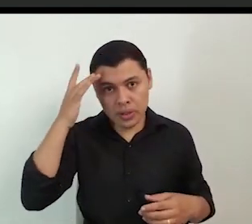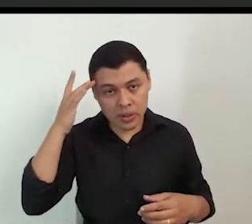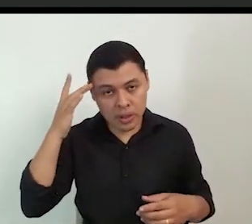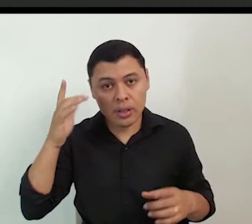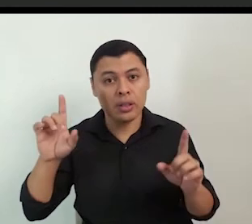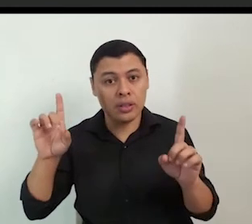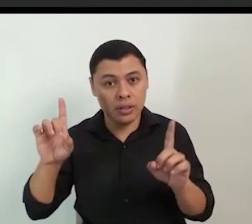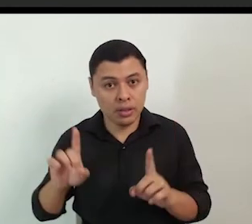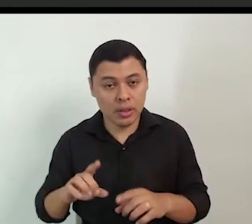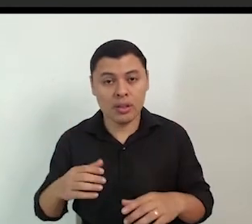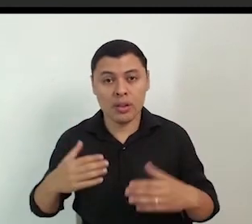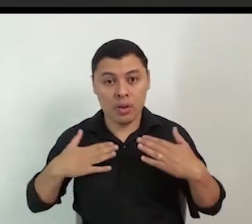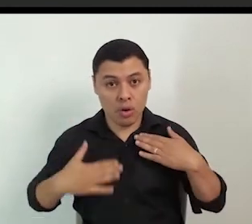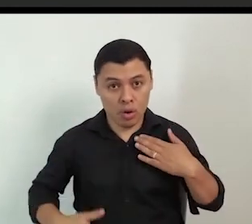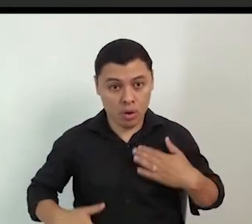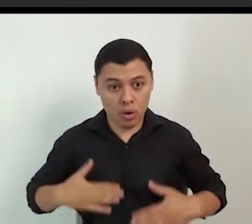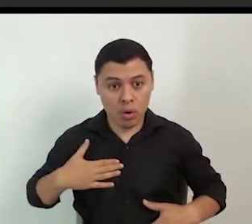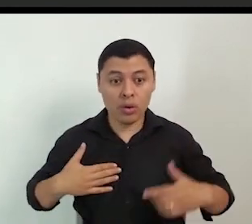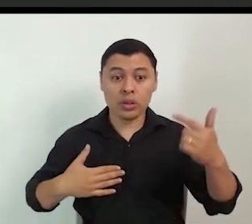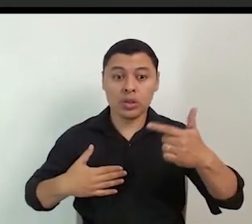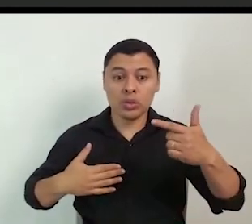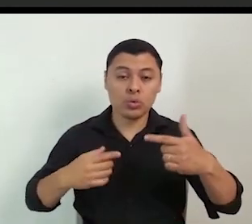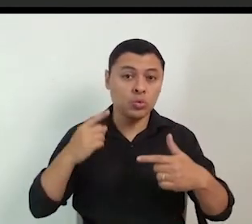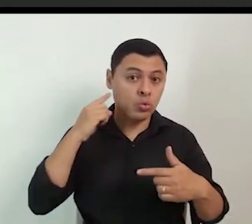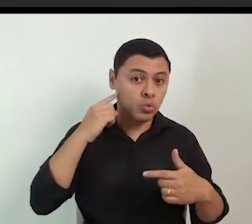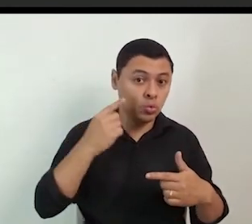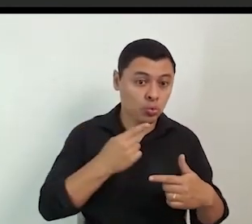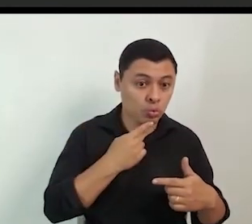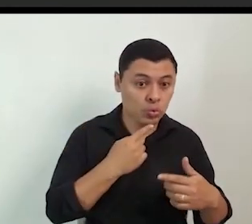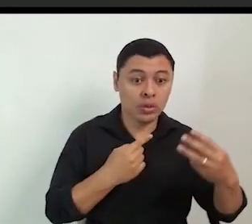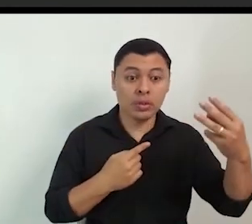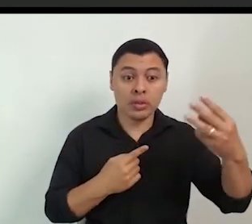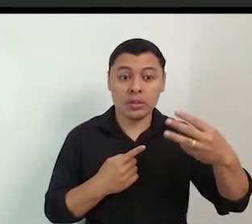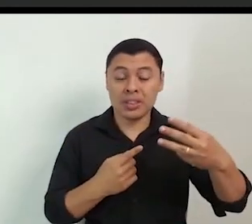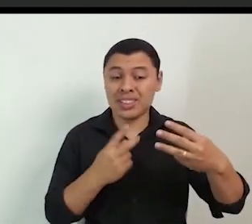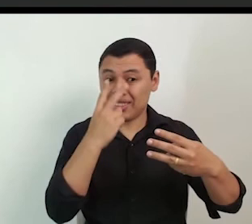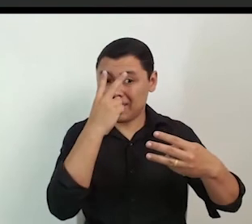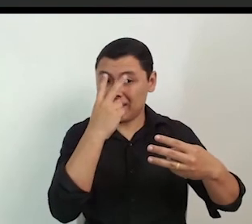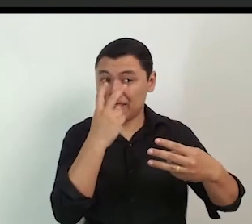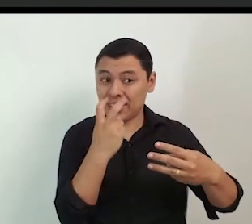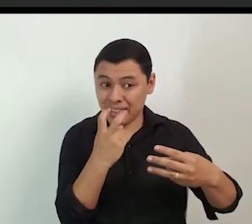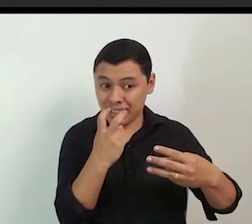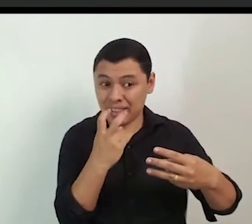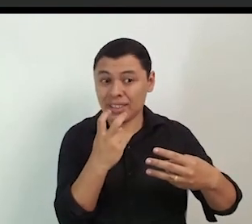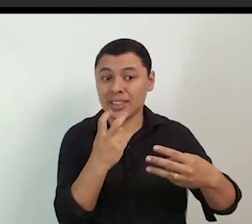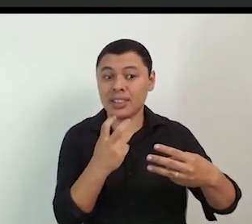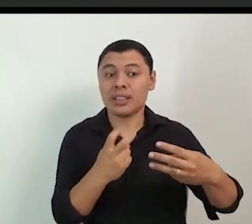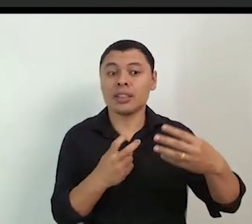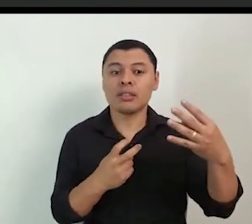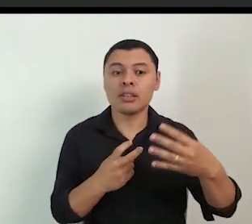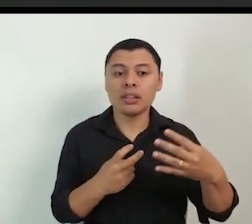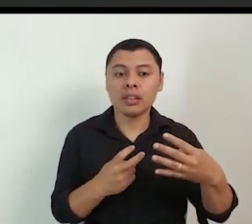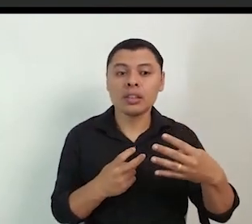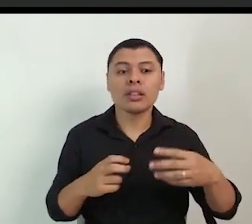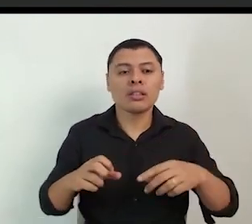em terceiro lugar apenas a pessoa com deficiência visual, reabilitados, vem logo em